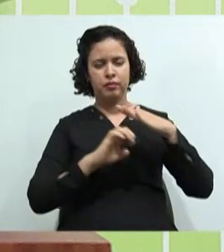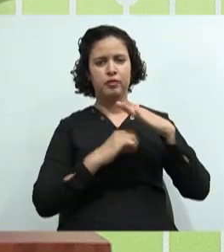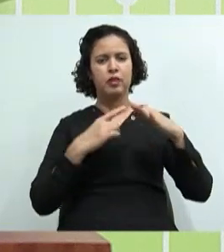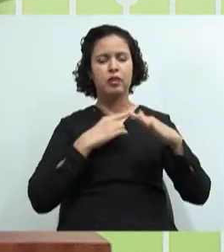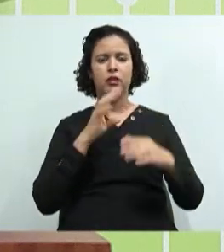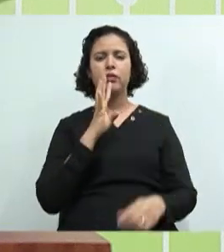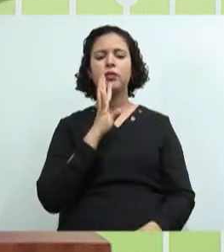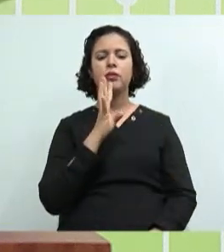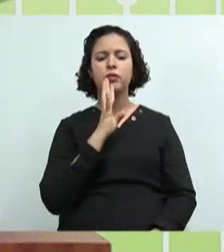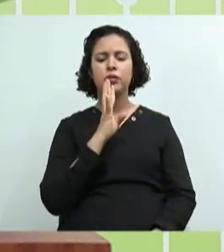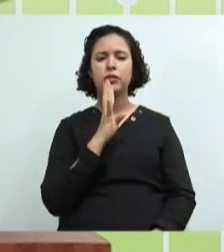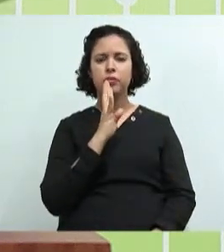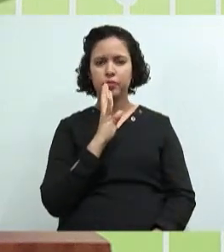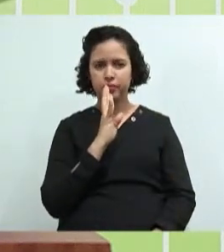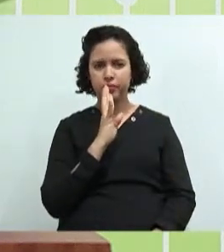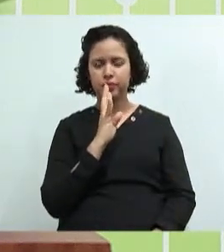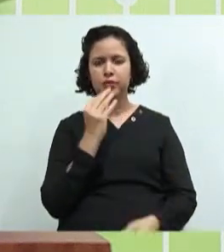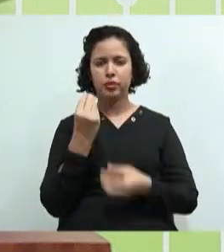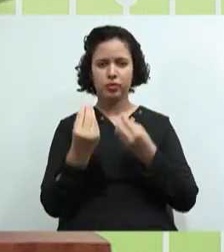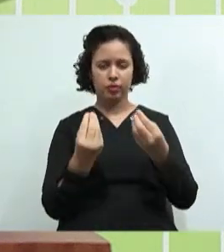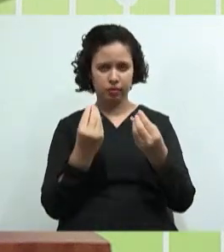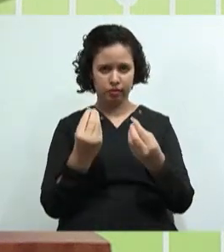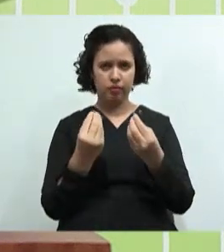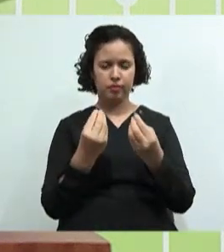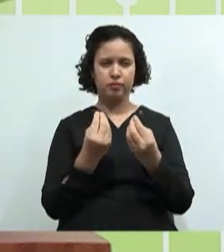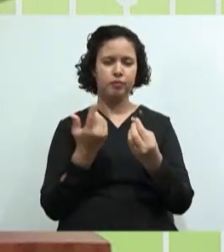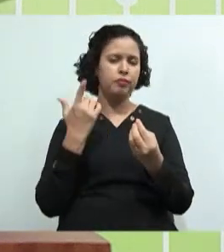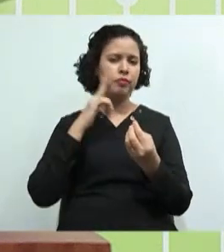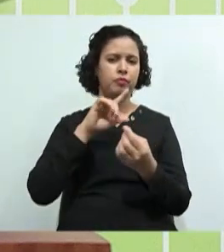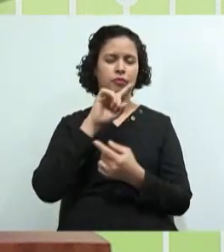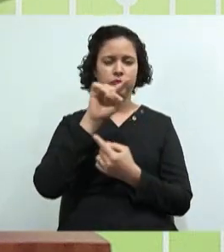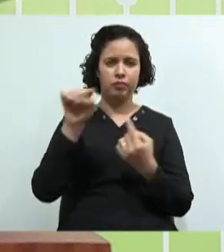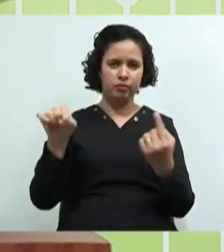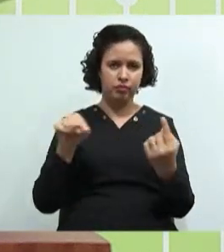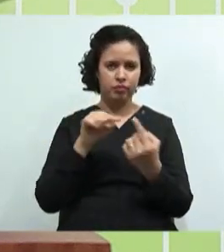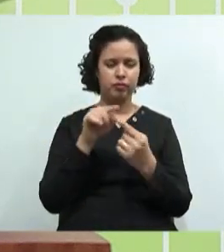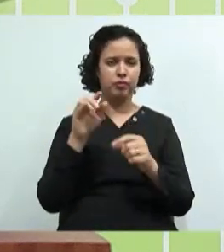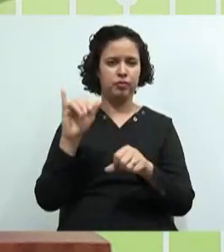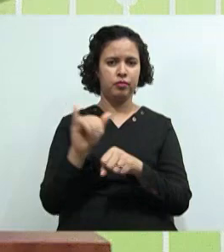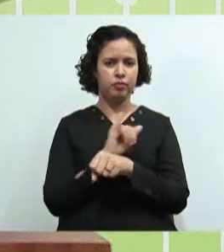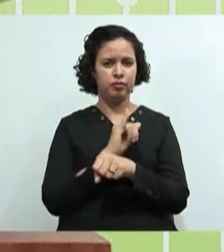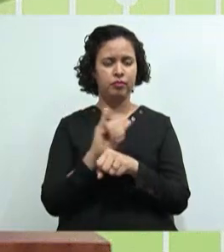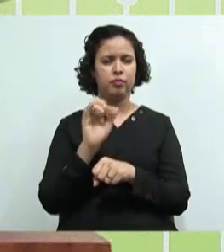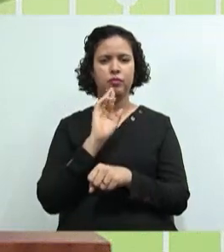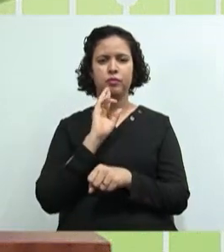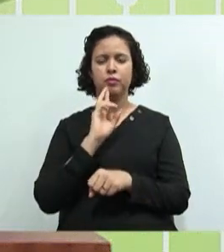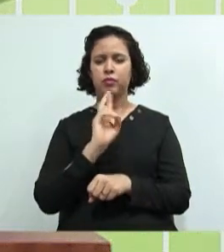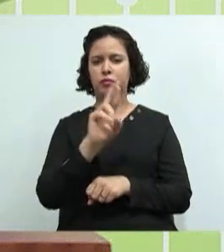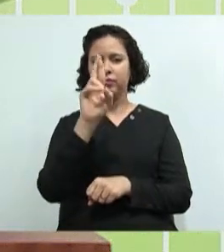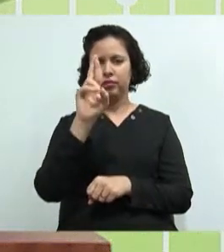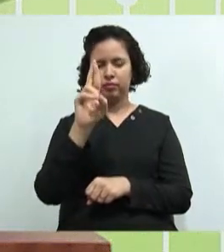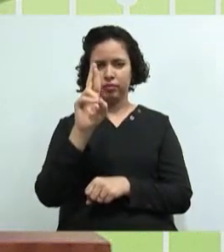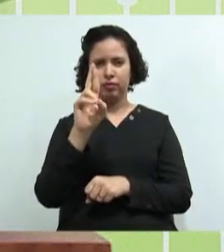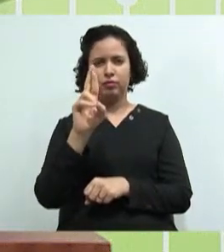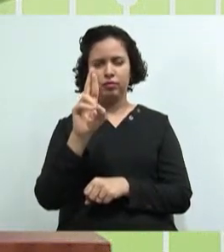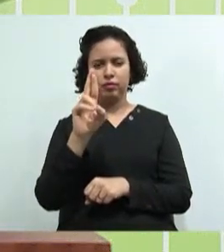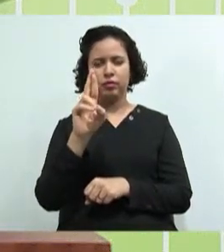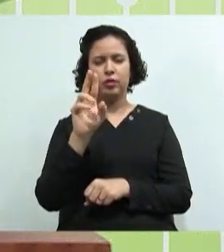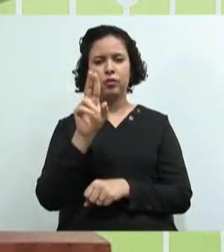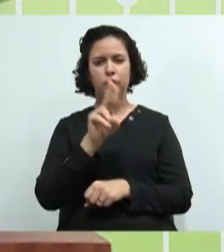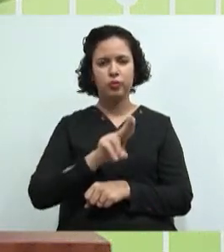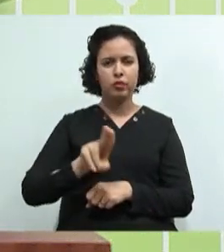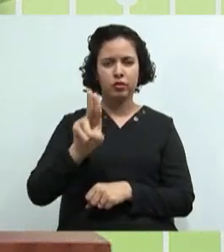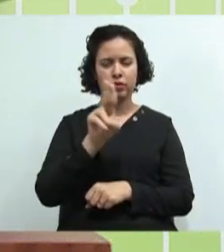o conhecimento, tá, de como você vai alcançar essa estratégia, esse resultado, esses objetivos por meio do